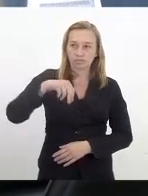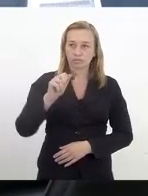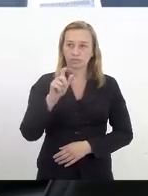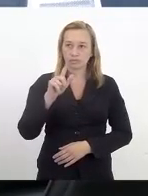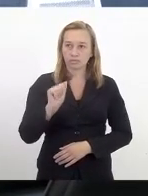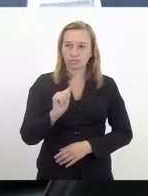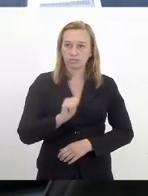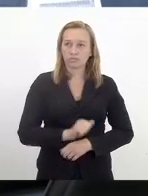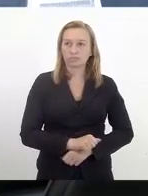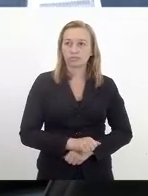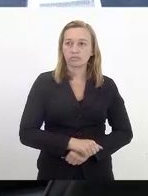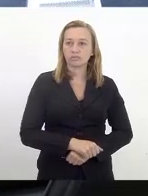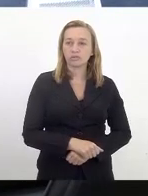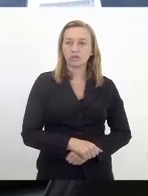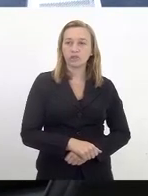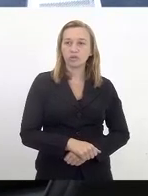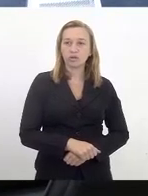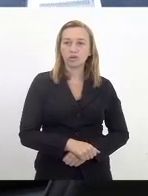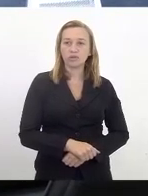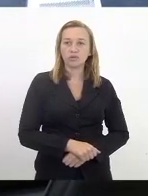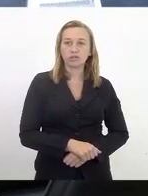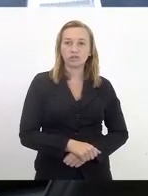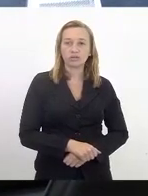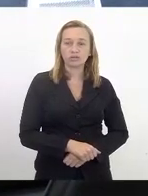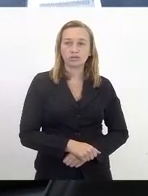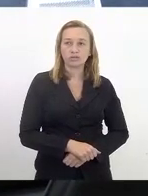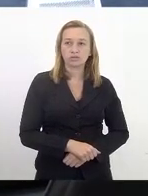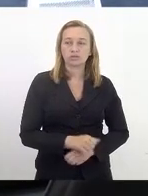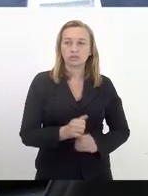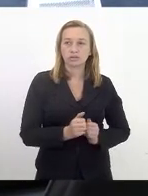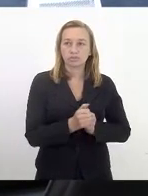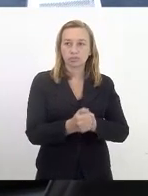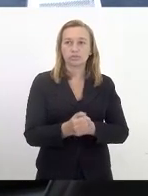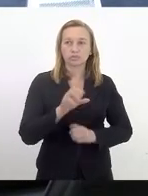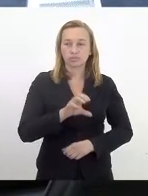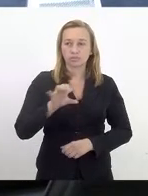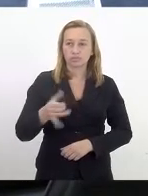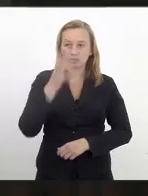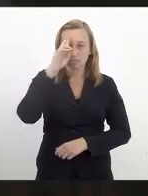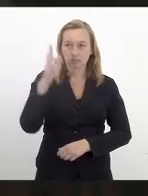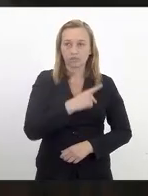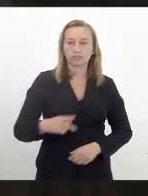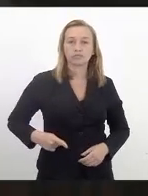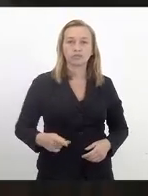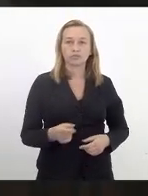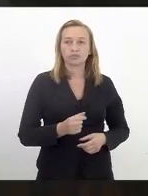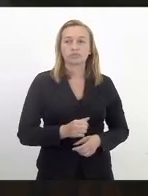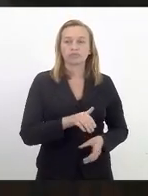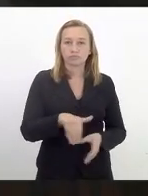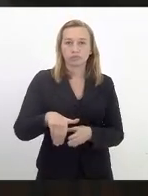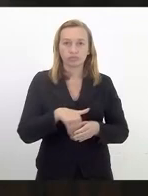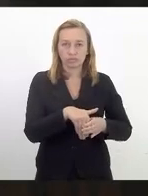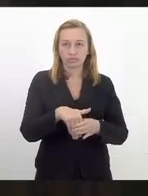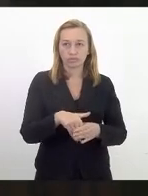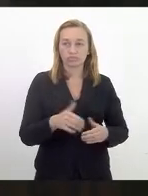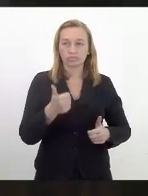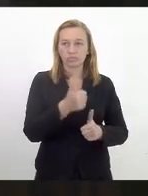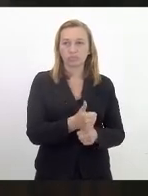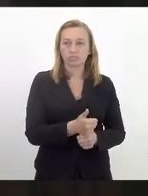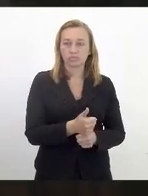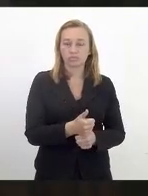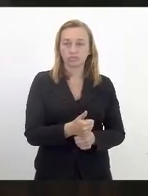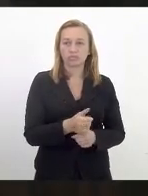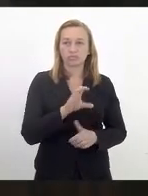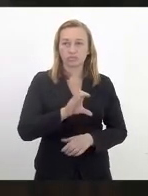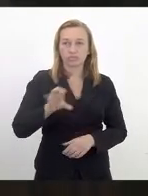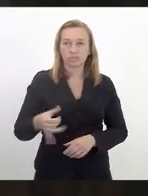E aí Me acompanhe STJ Presidente pareceres emitidos em votação o substantivo da